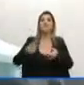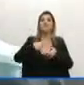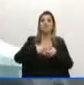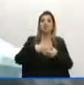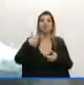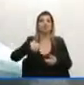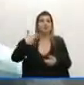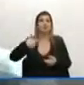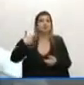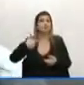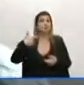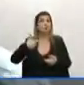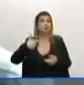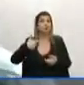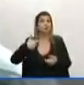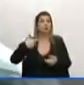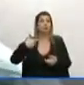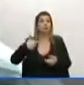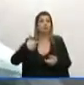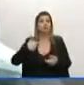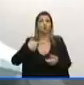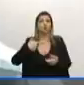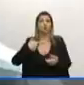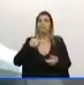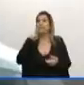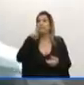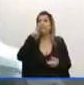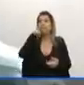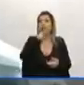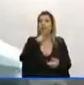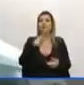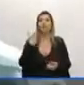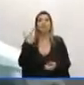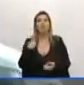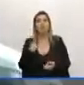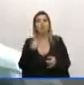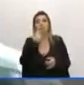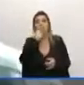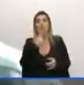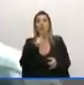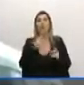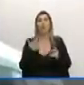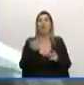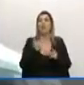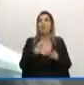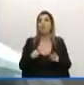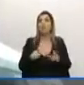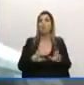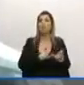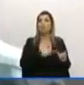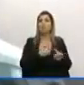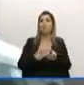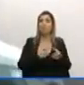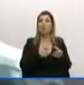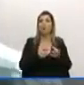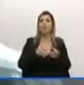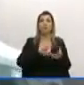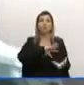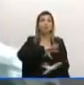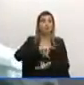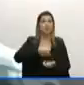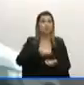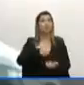segunda onda tão forte quanto tá voltando em vários locais do mundo isso é muito preocupante nós temos hoje aqui no estado